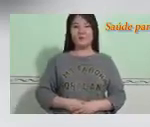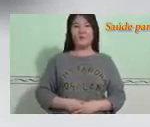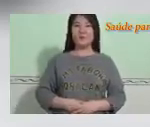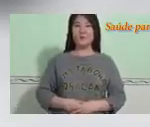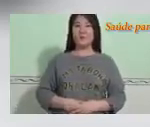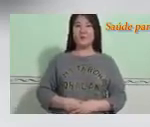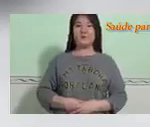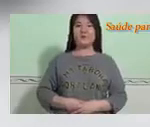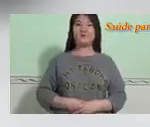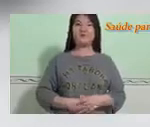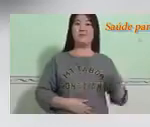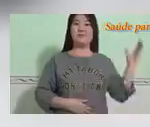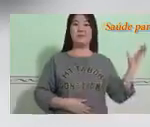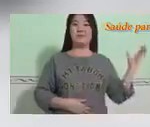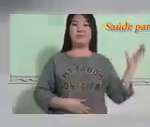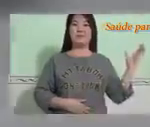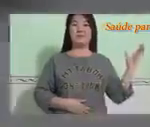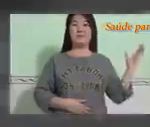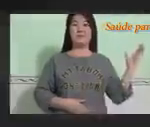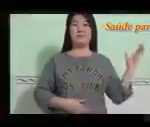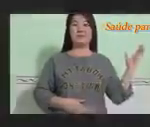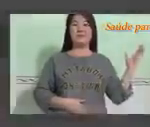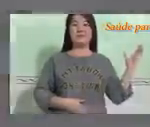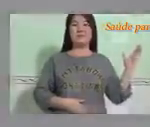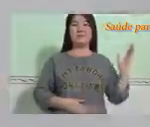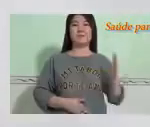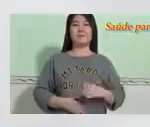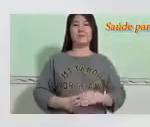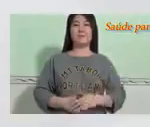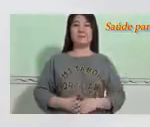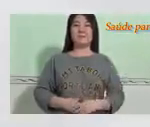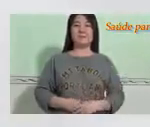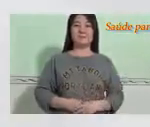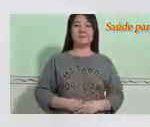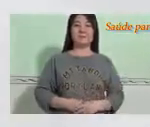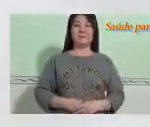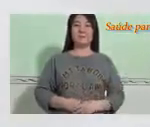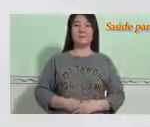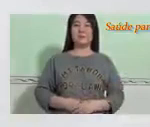Saiba tudo sobre o período fértil e conheça o seu.